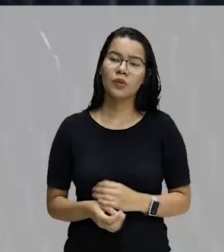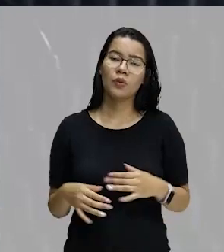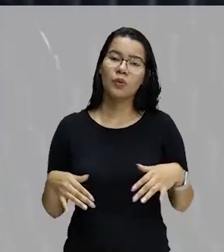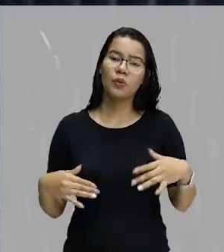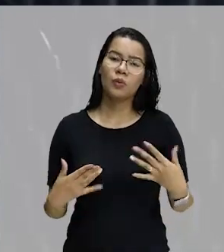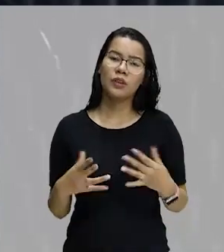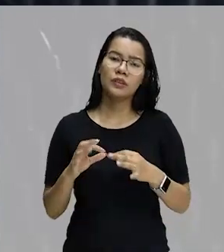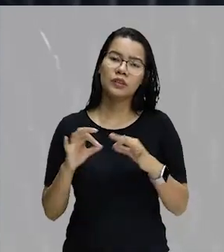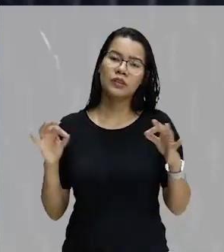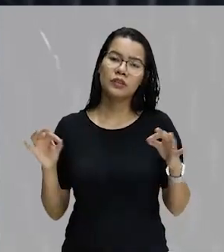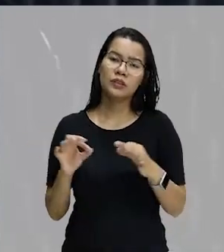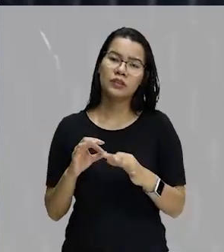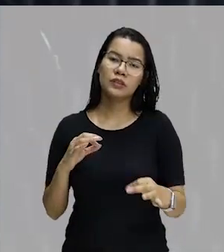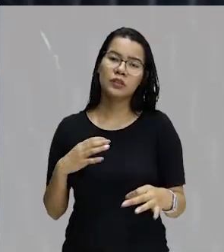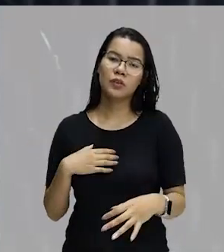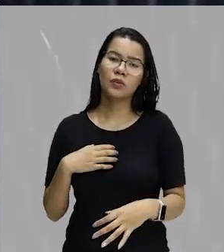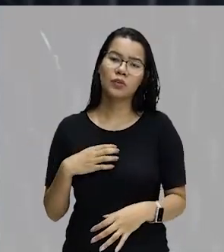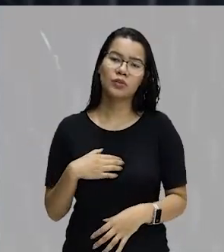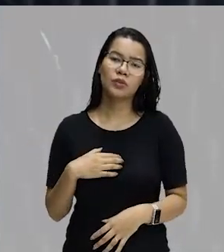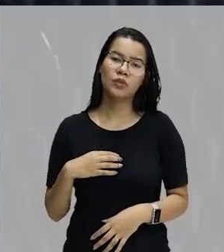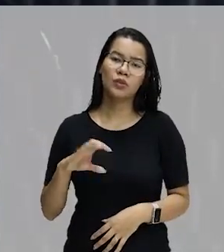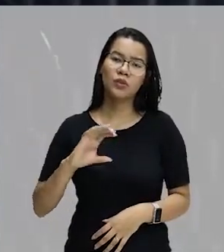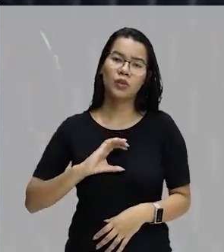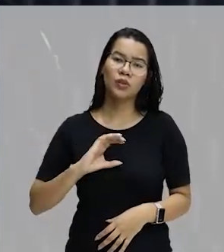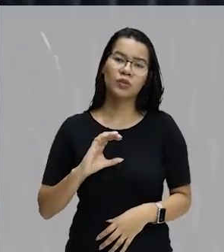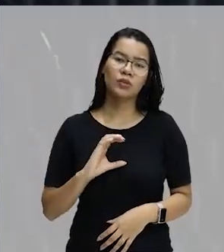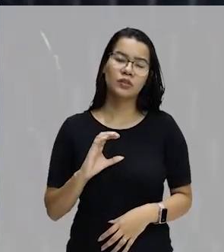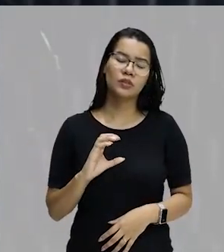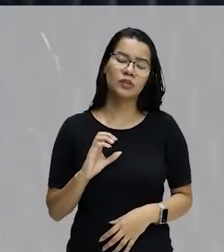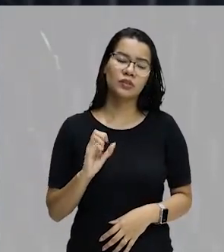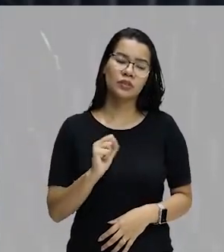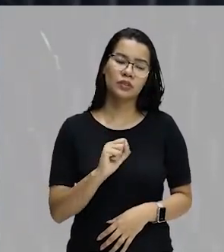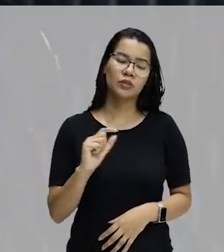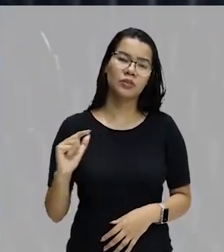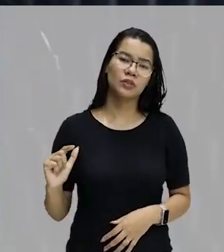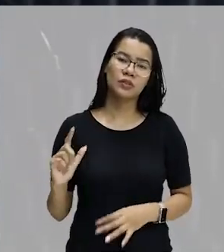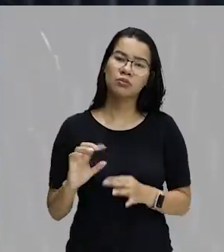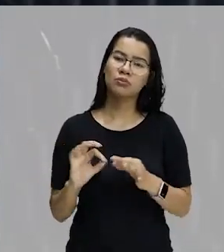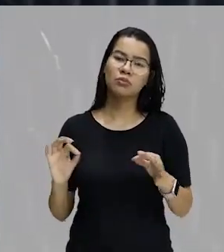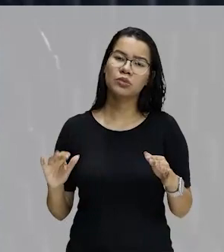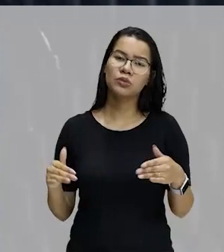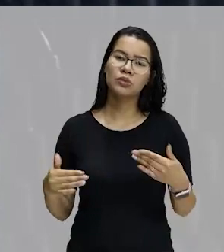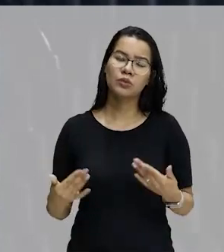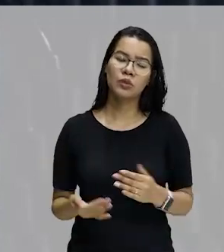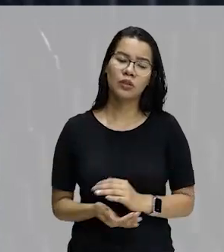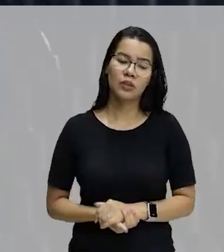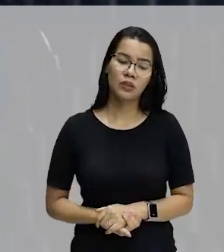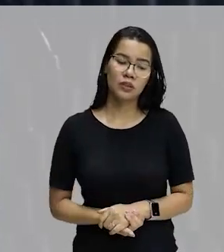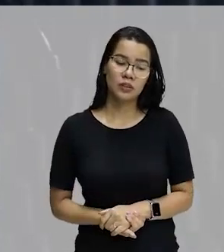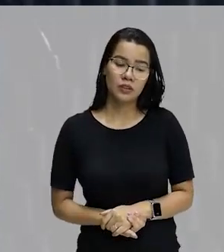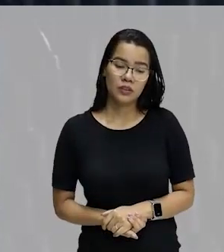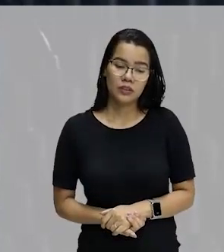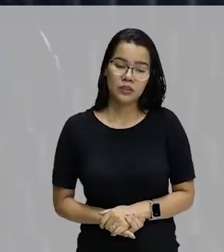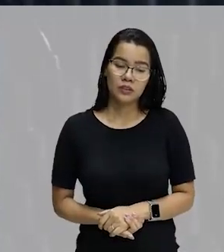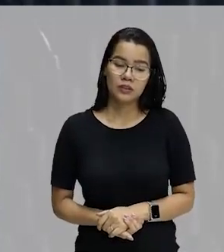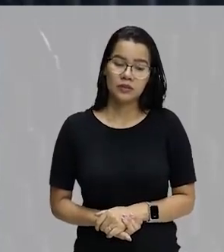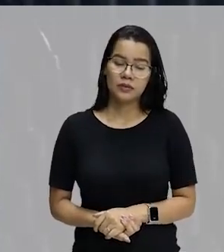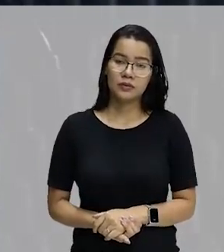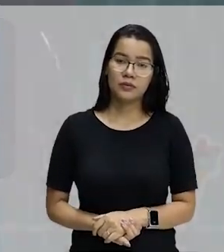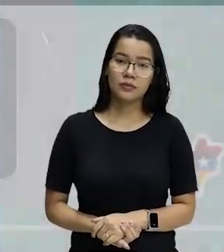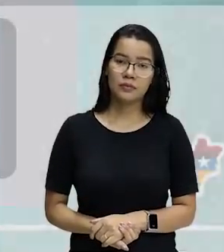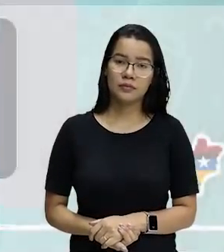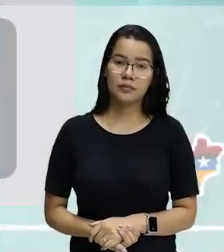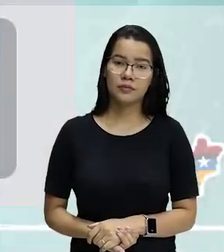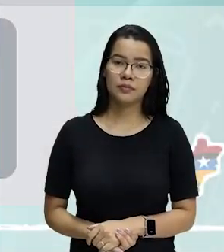é Codó de São Luís? Ou qual a distância de Codó para São Luís? How tall? Querendo saber a altura